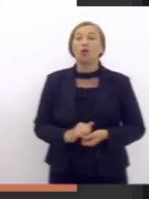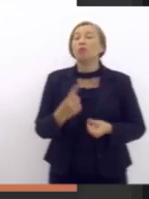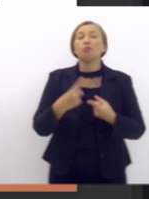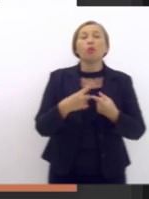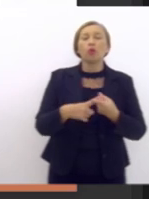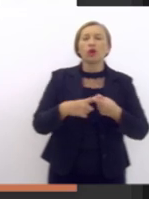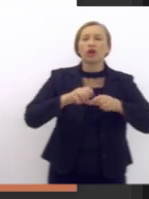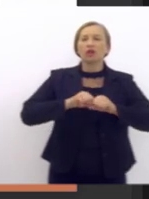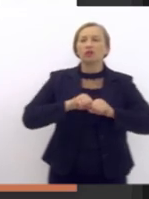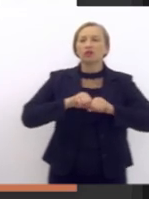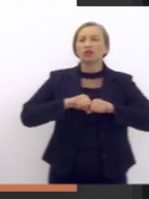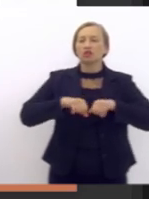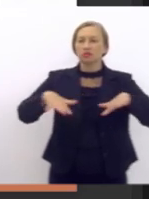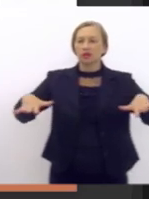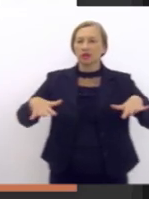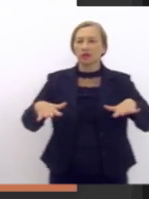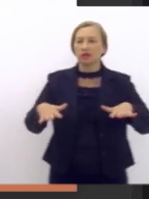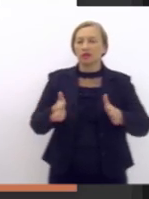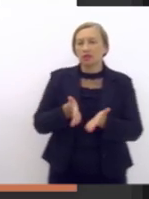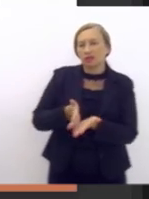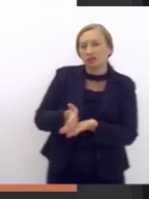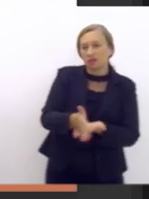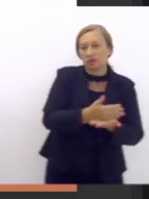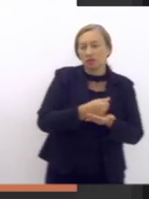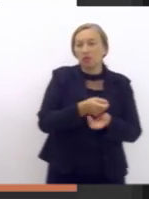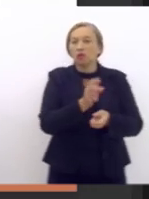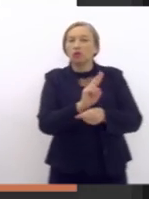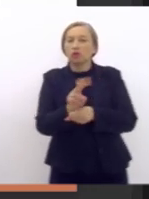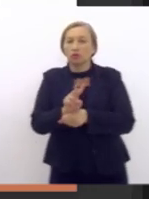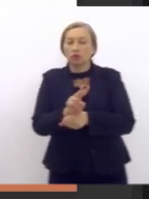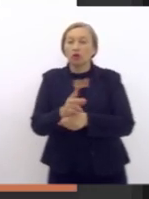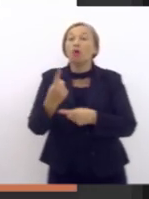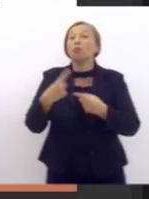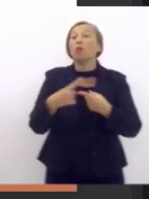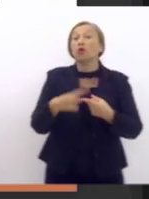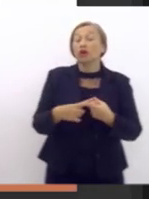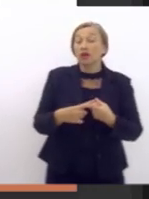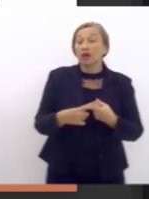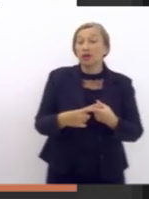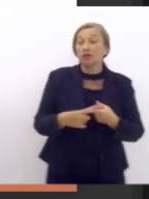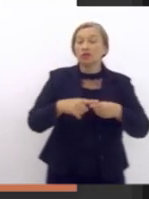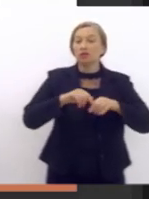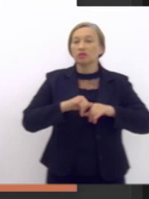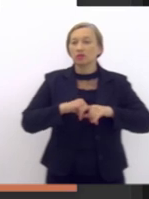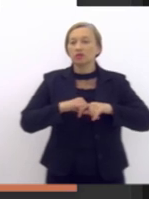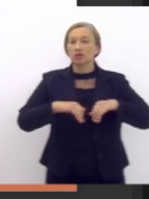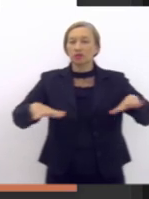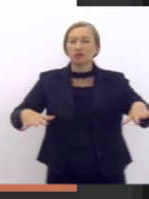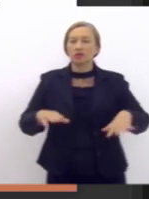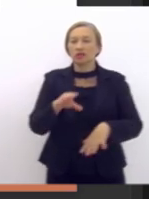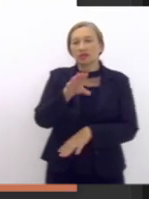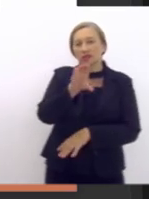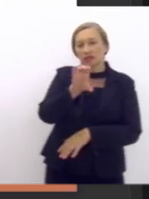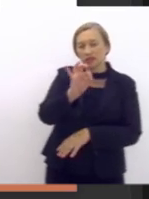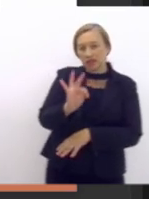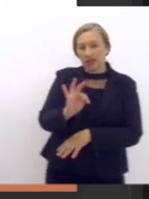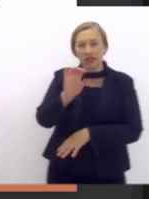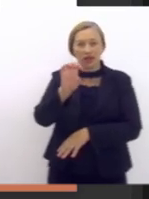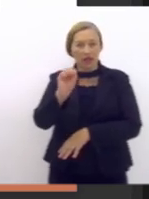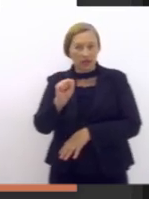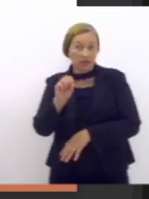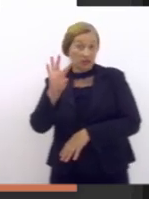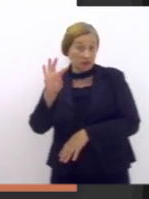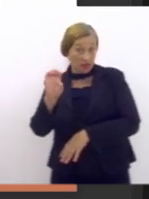gente disponibiliza esses dados em sistemas de monitoramento? Porque esses são dados que são disponibilizados para o TSE, porém de uma